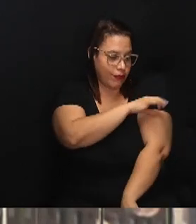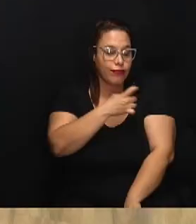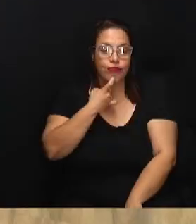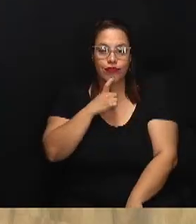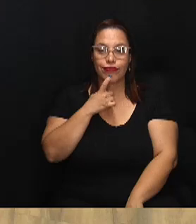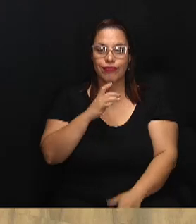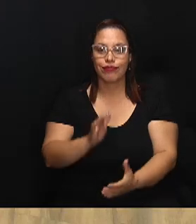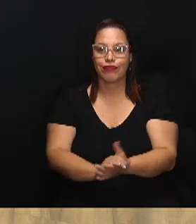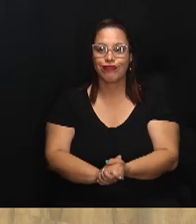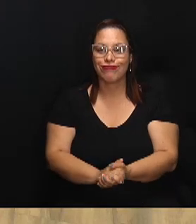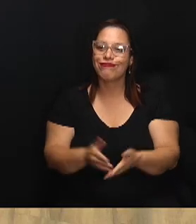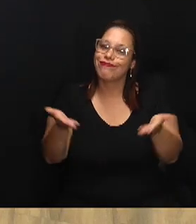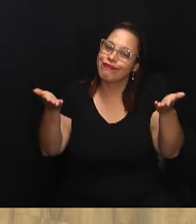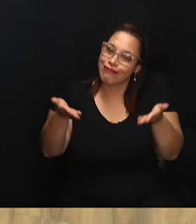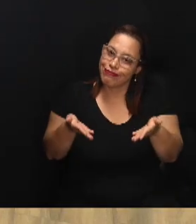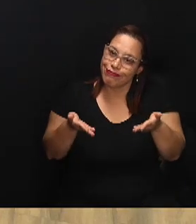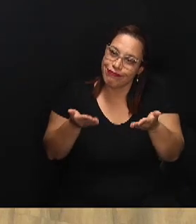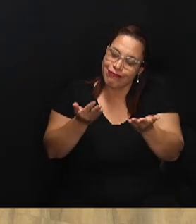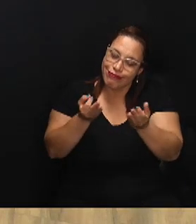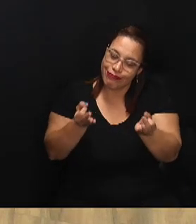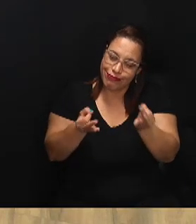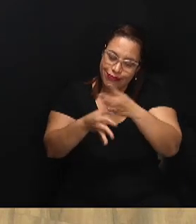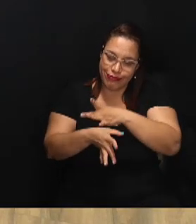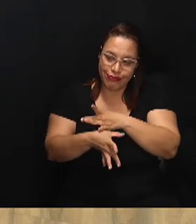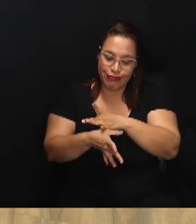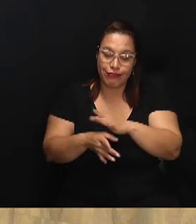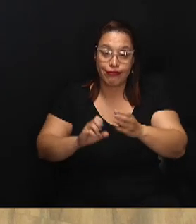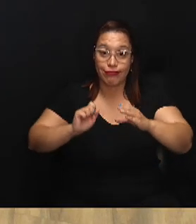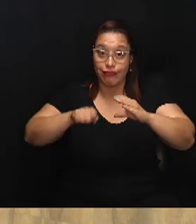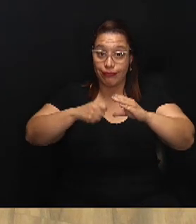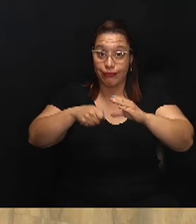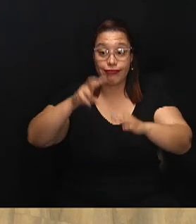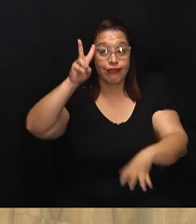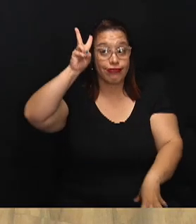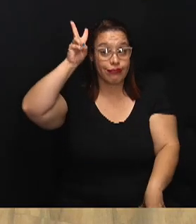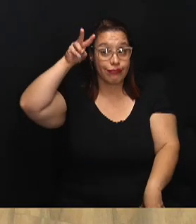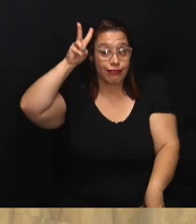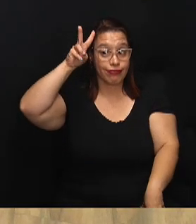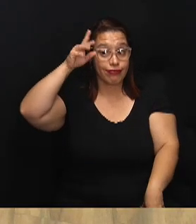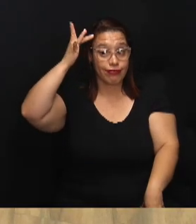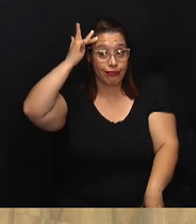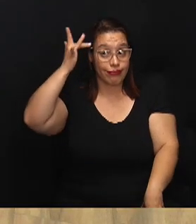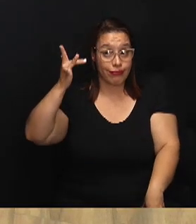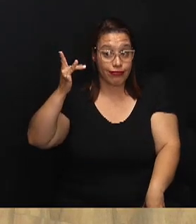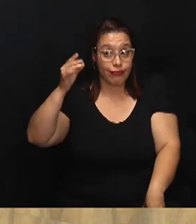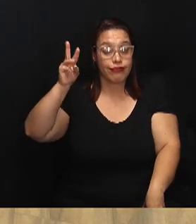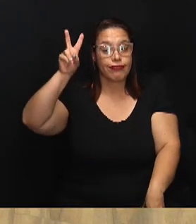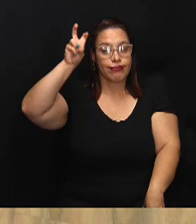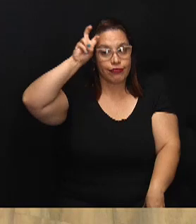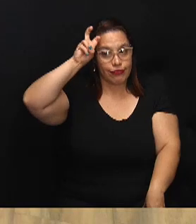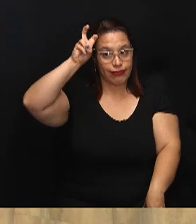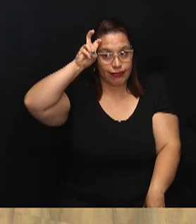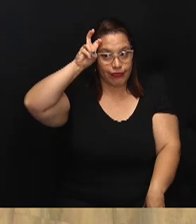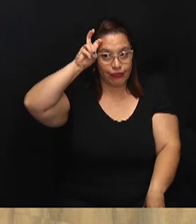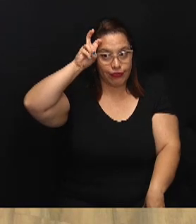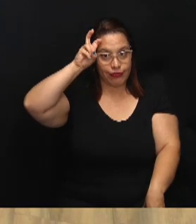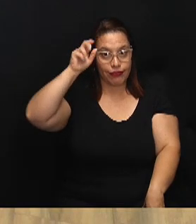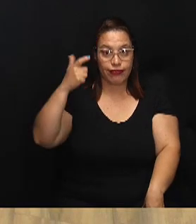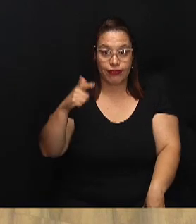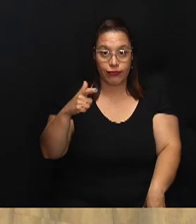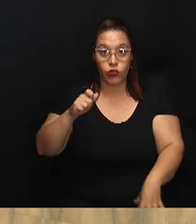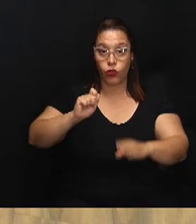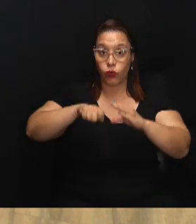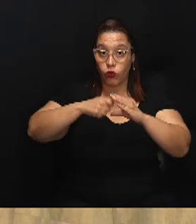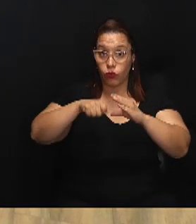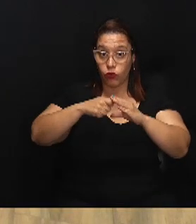Campinas. E por aqui a gente termina com o Estúdio Câmara, lembrando que amanhã, quinta-feira, nós não teremos o